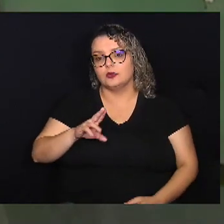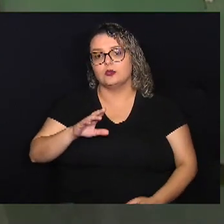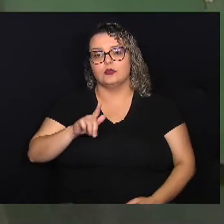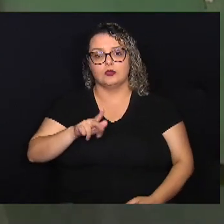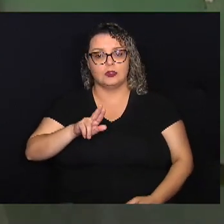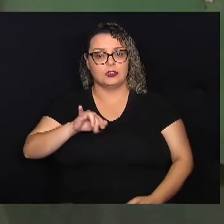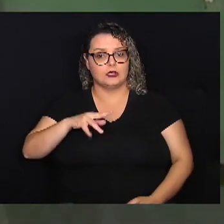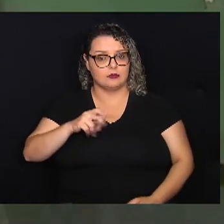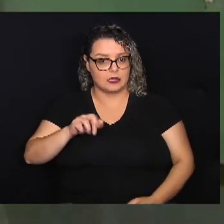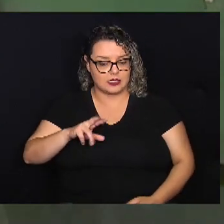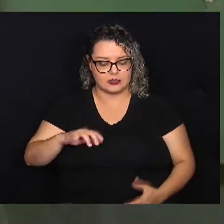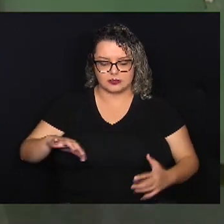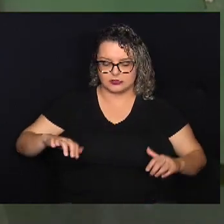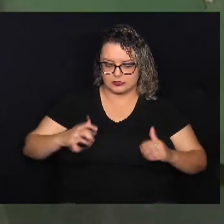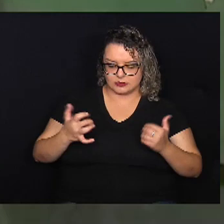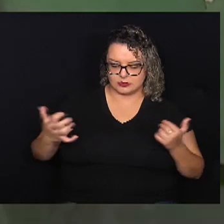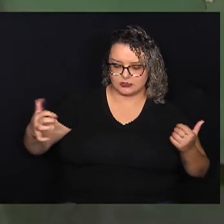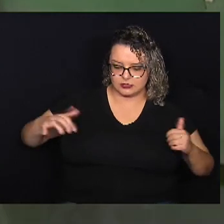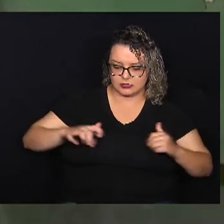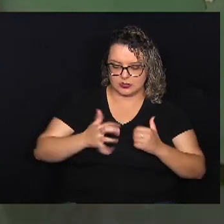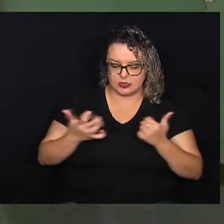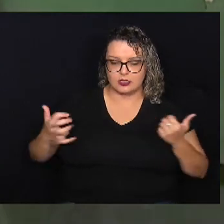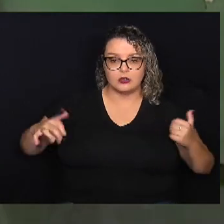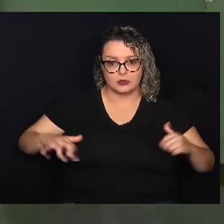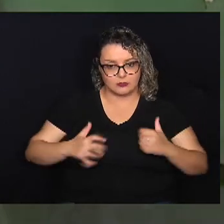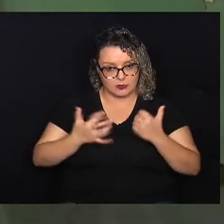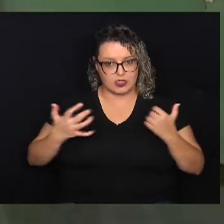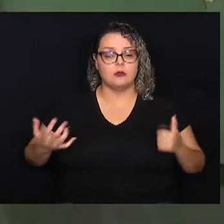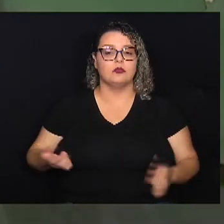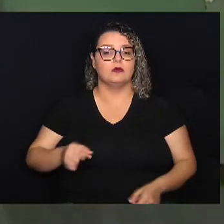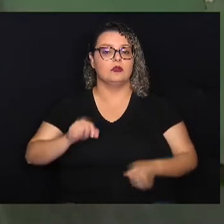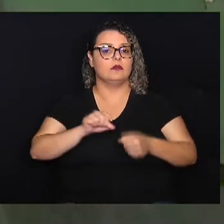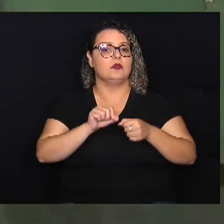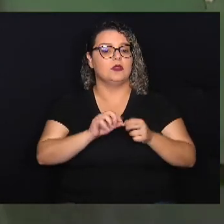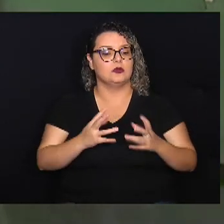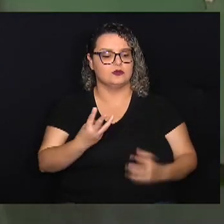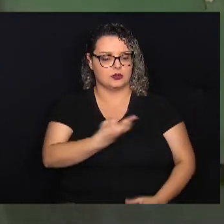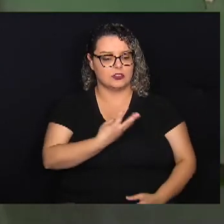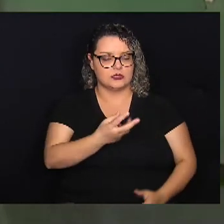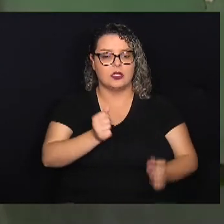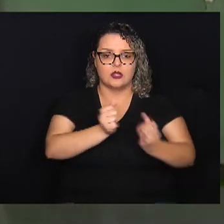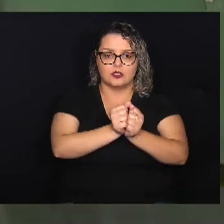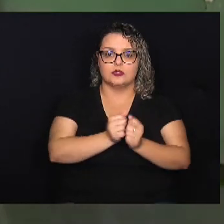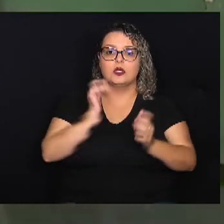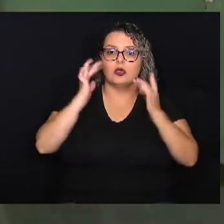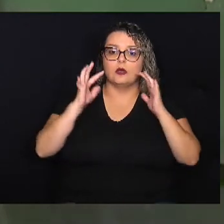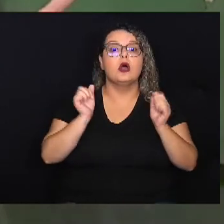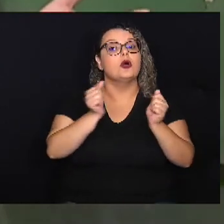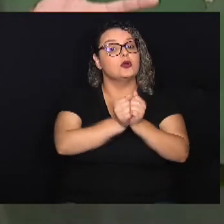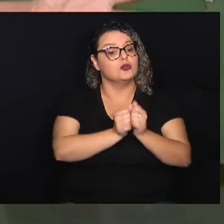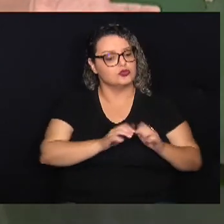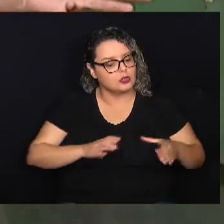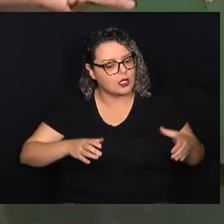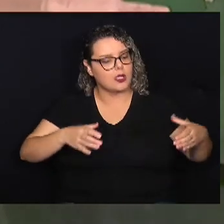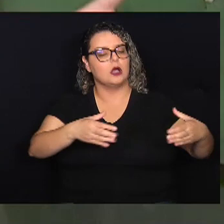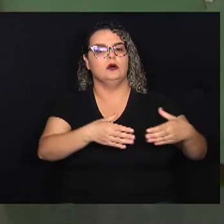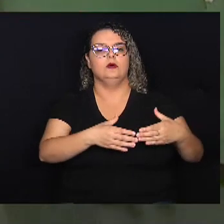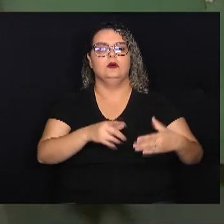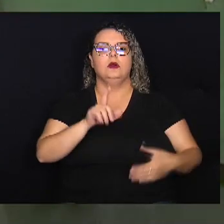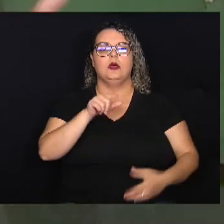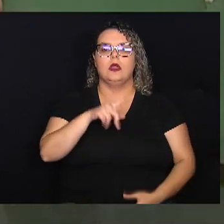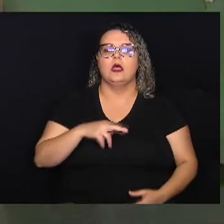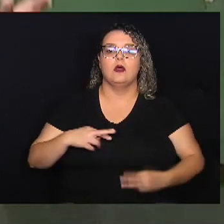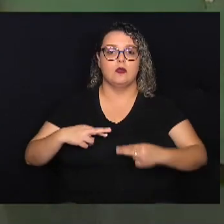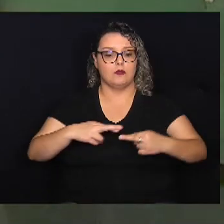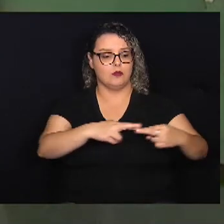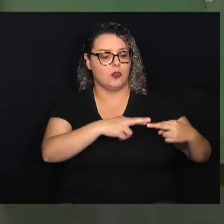excelente músico. Os arranjos foram feitos de forma coletiva. Então, para mim, um sonho é estar com essa equipe. É uma rede,